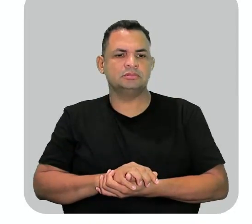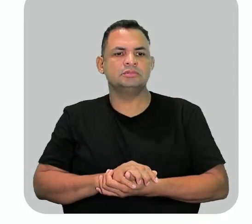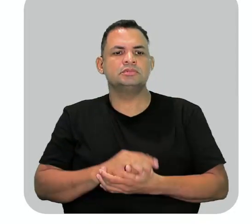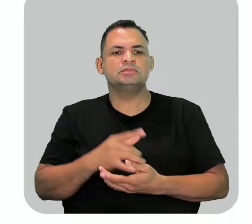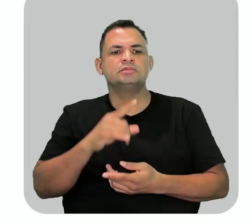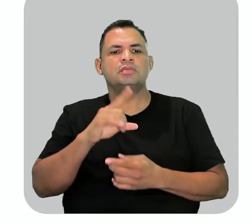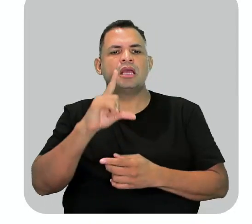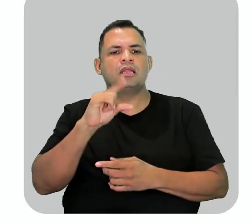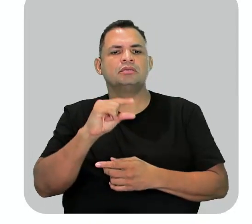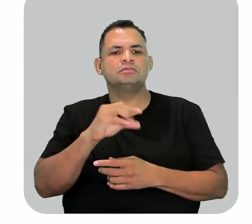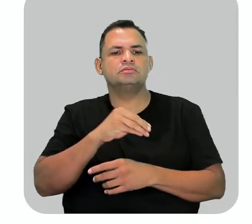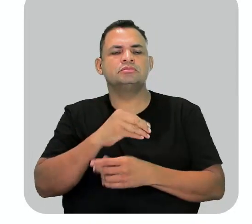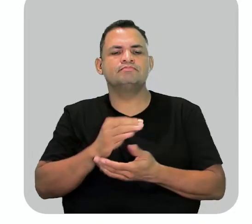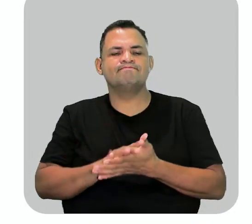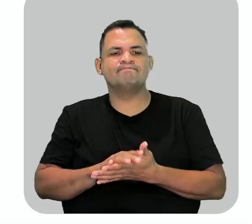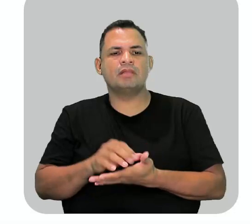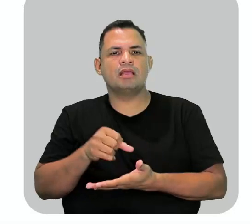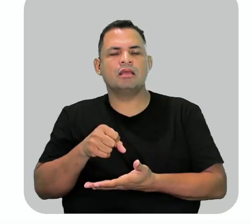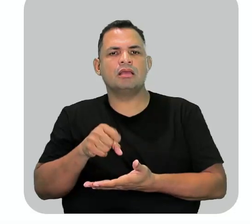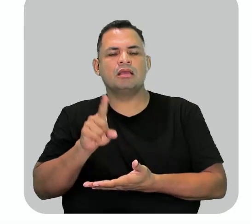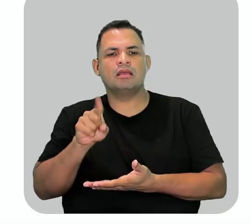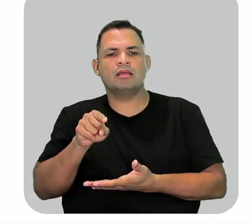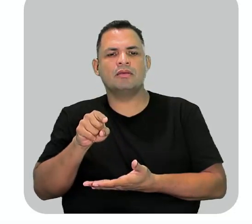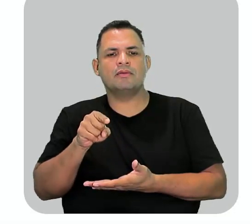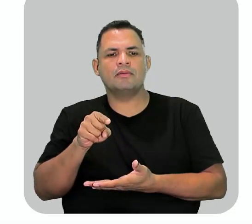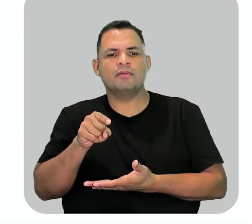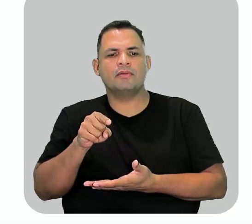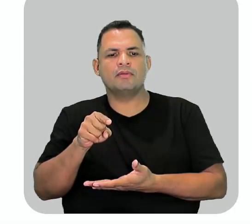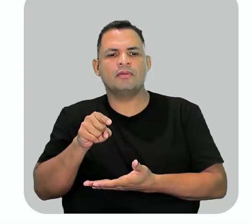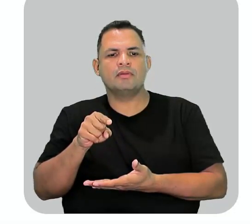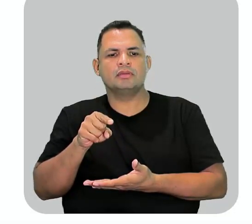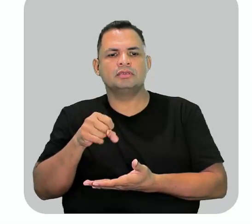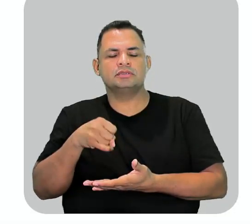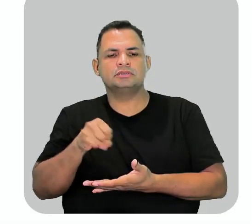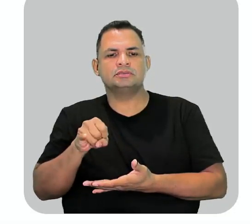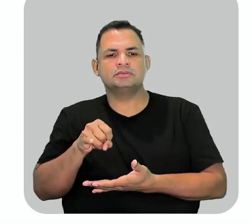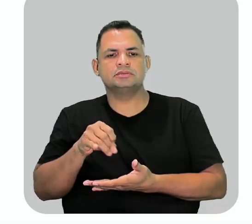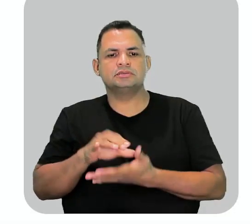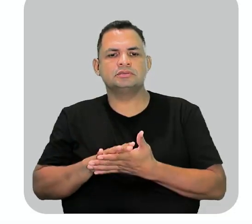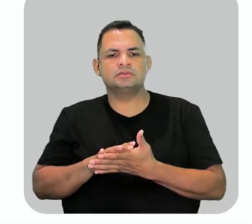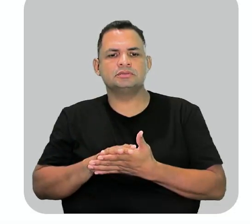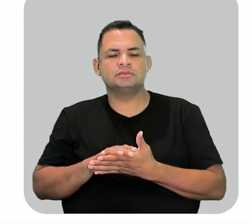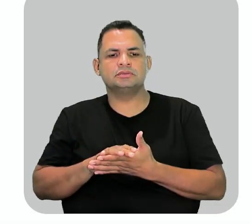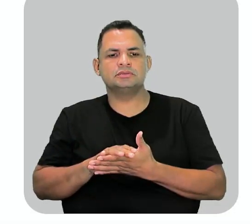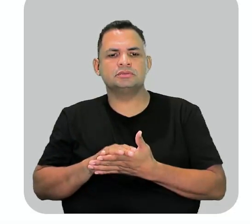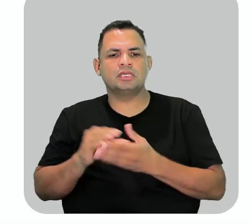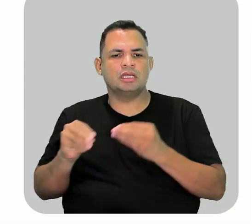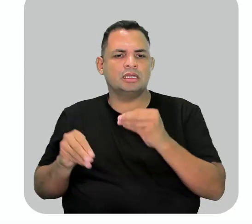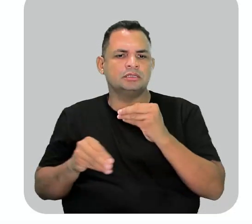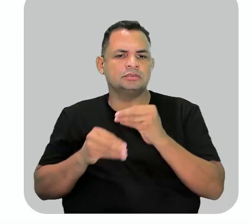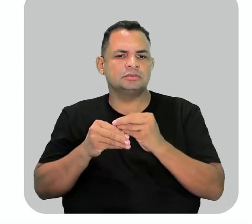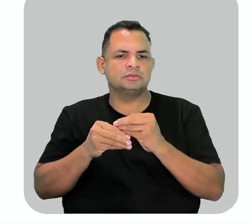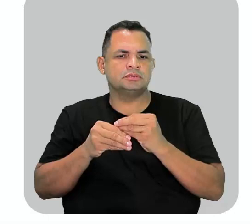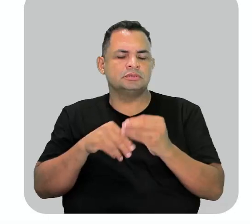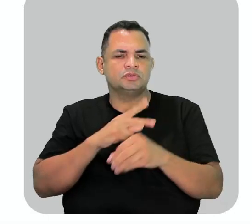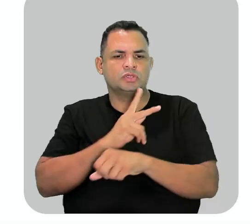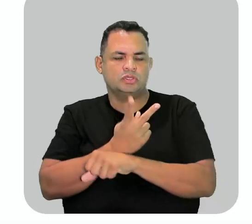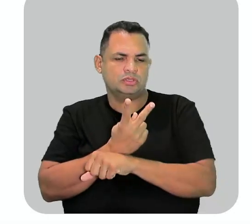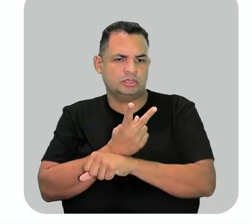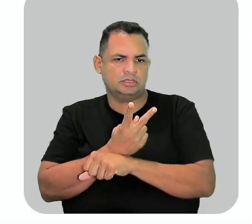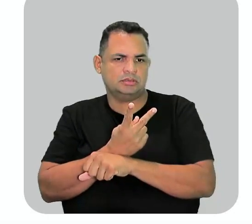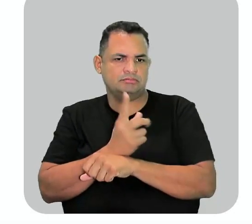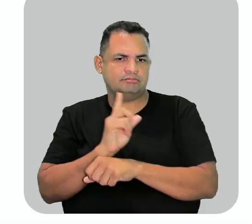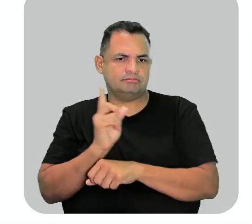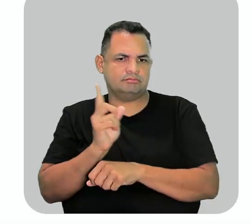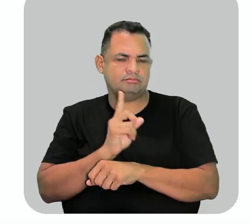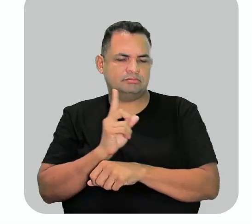Porque a redução seria se ela tivesse a introdução de hidrogênios, né?